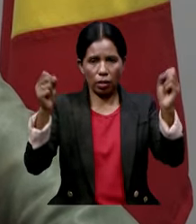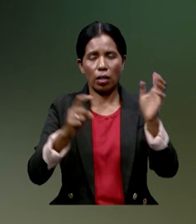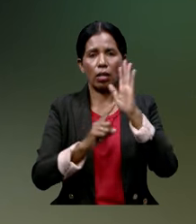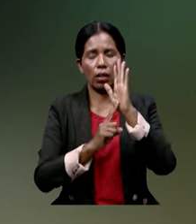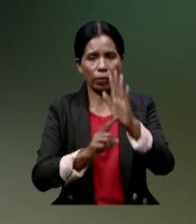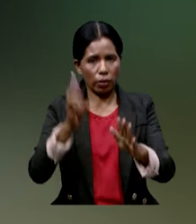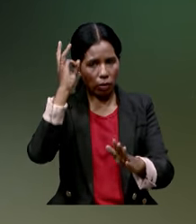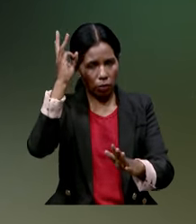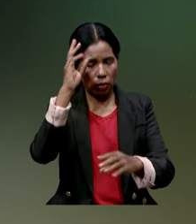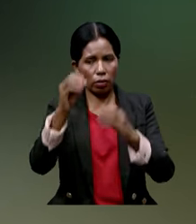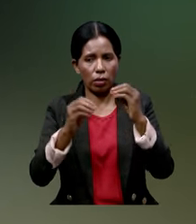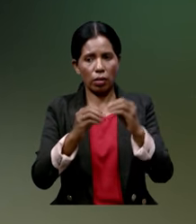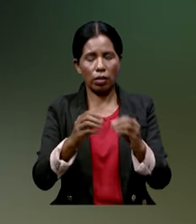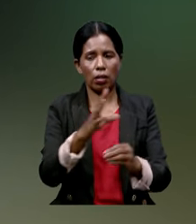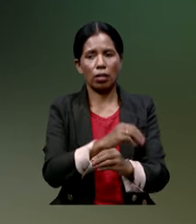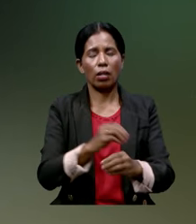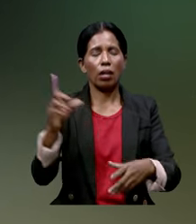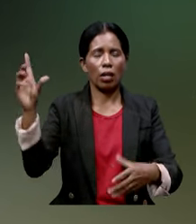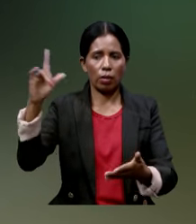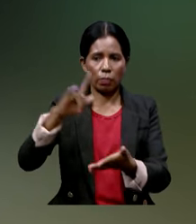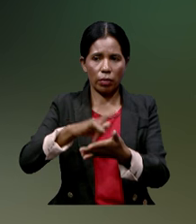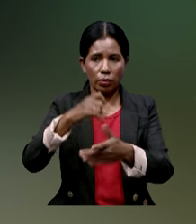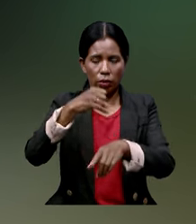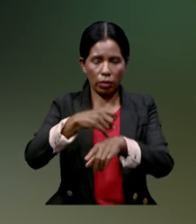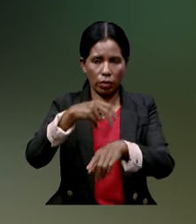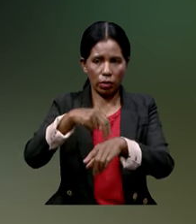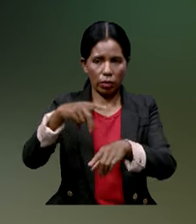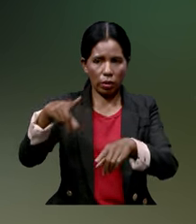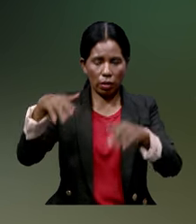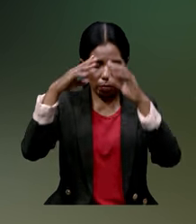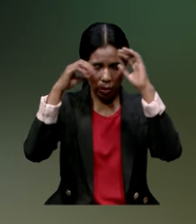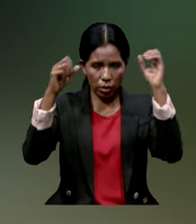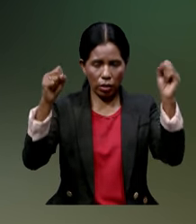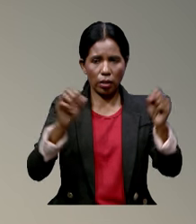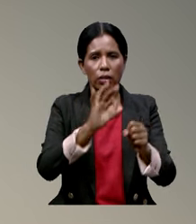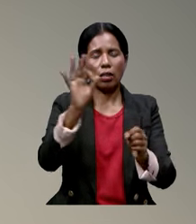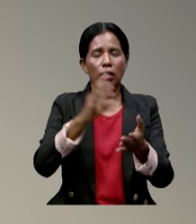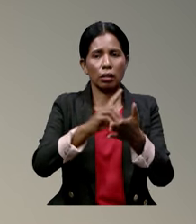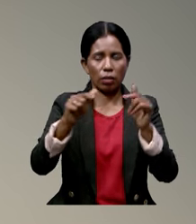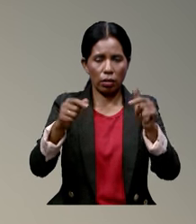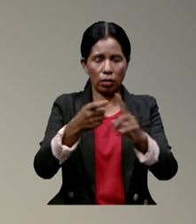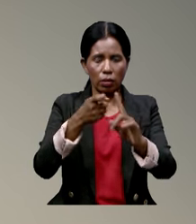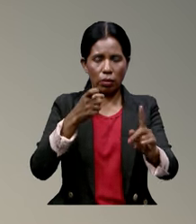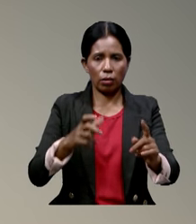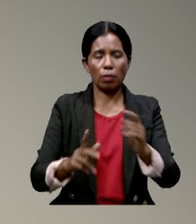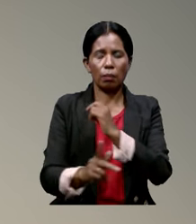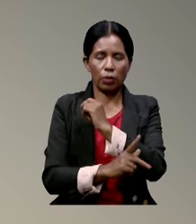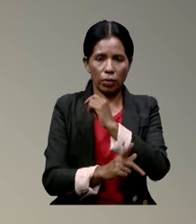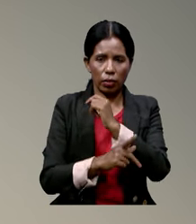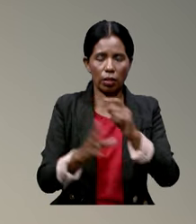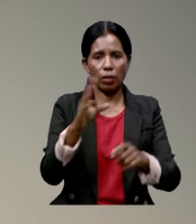a preocupação né e aeroporto internacional Presidente Nicolau Lobato sexta semana né a foi em fila Rússia Portugal nos Estados Unidos da